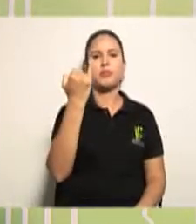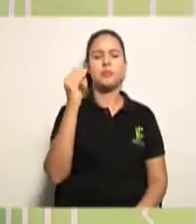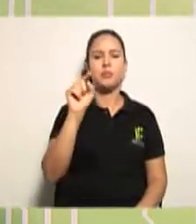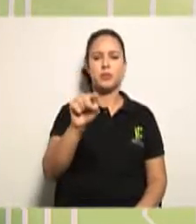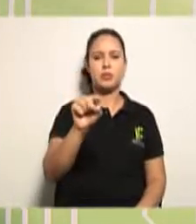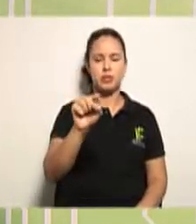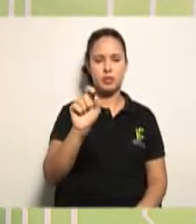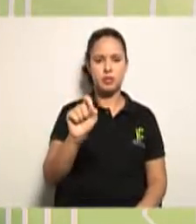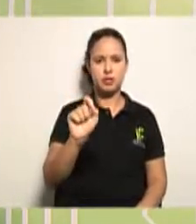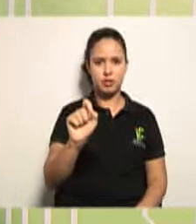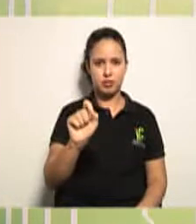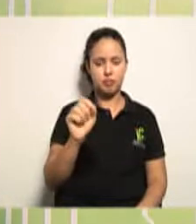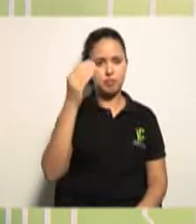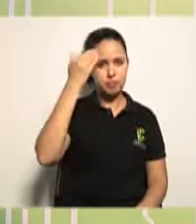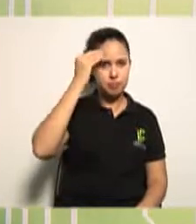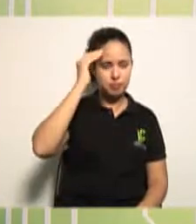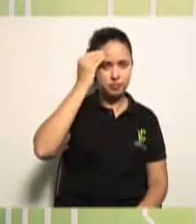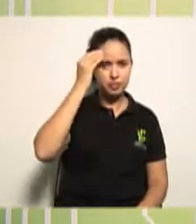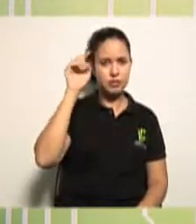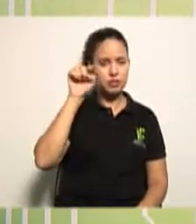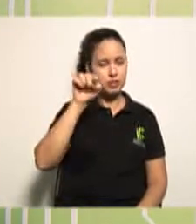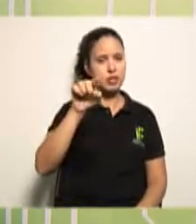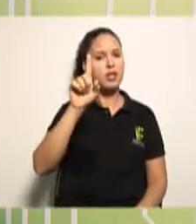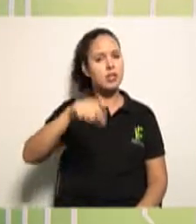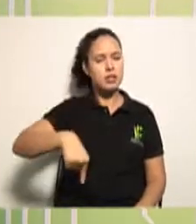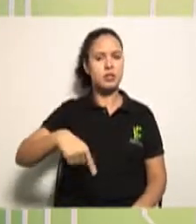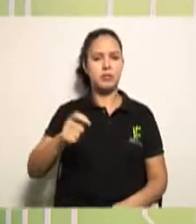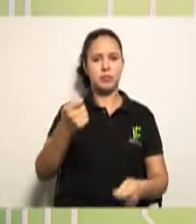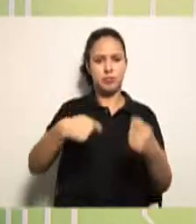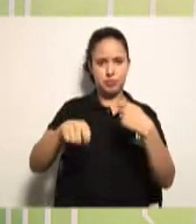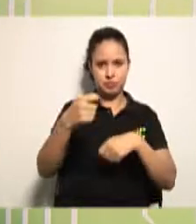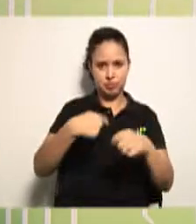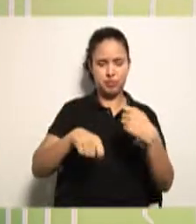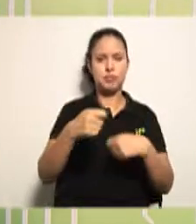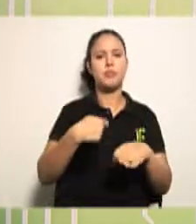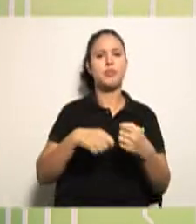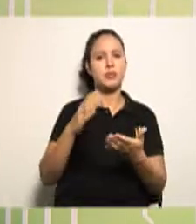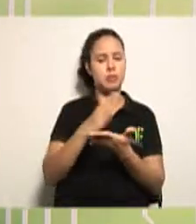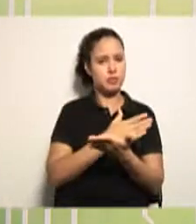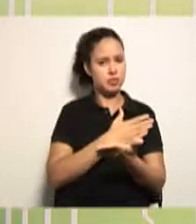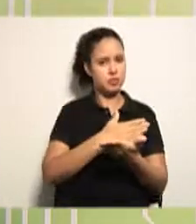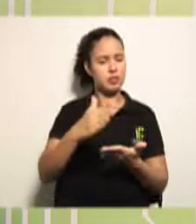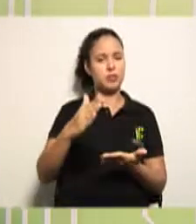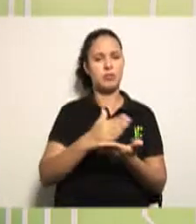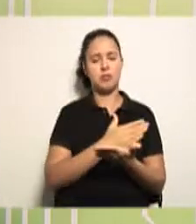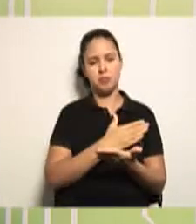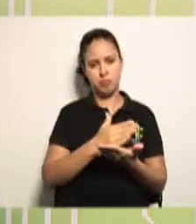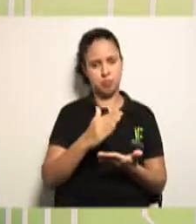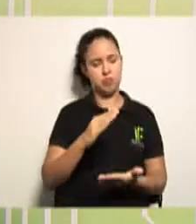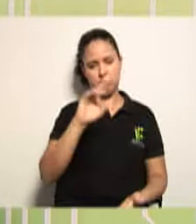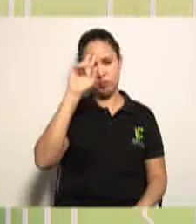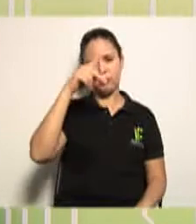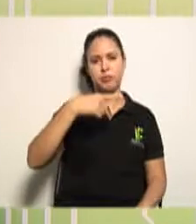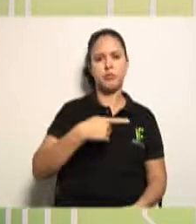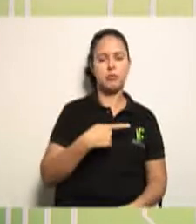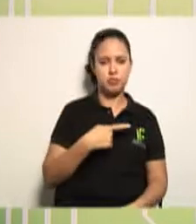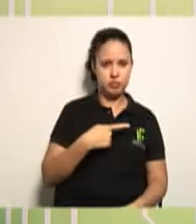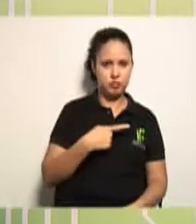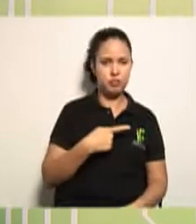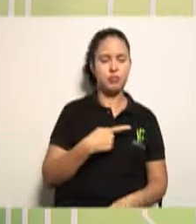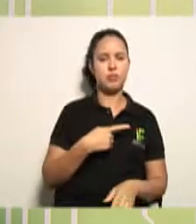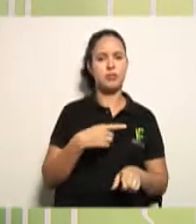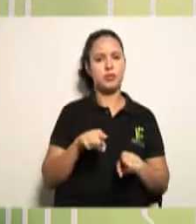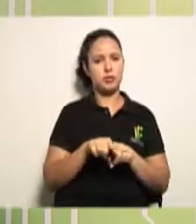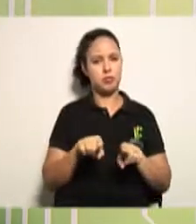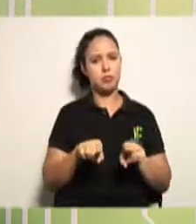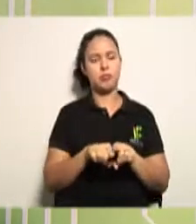você entender que você é um administrador de algumas questões pessoais e algumas questões que influenciam no contexto